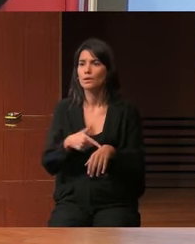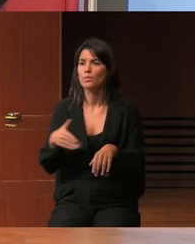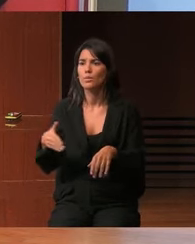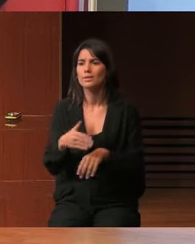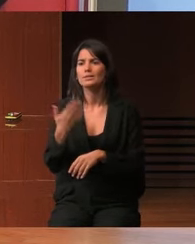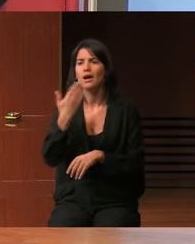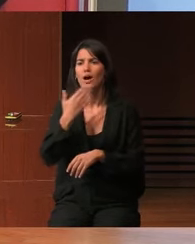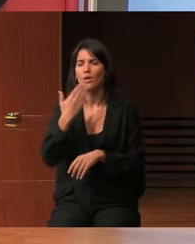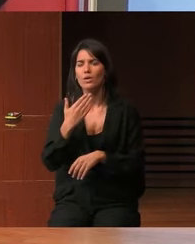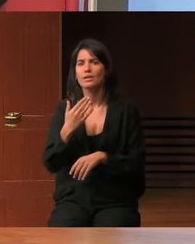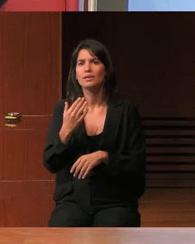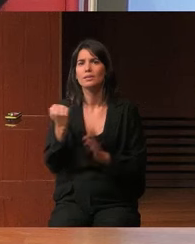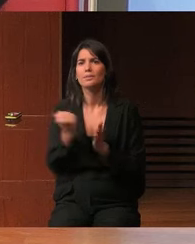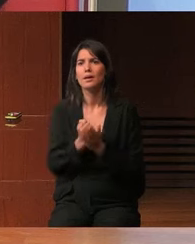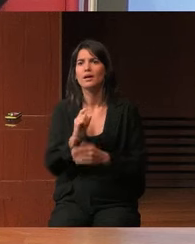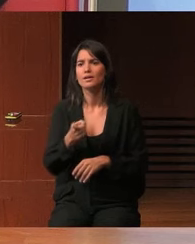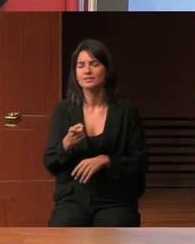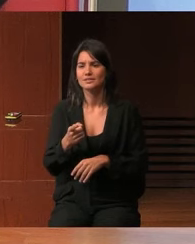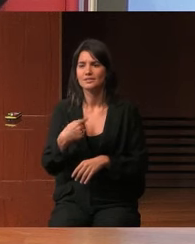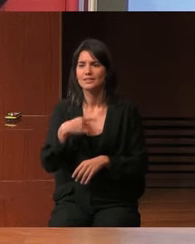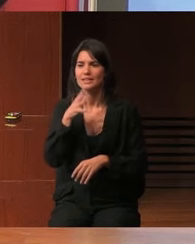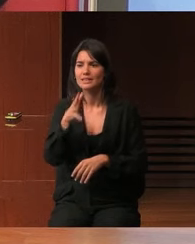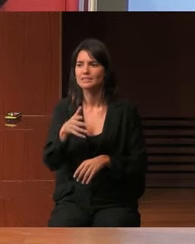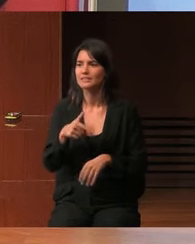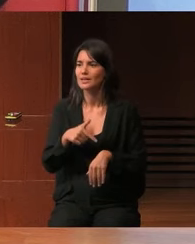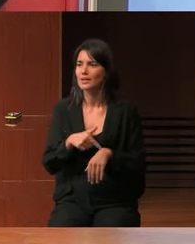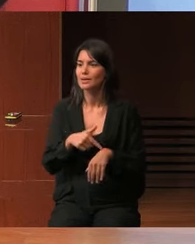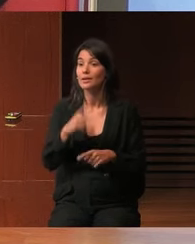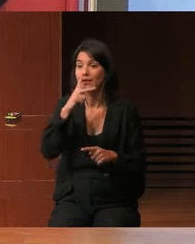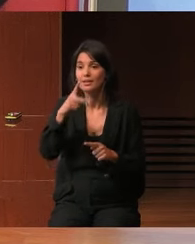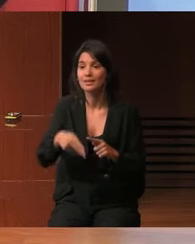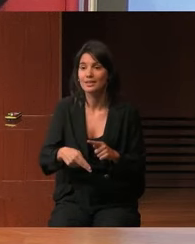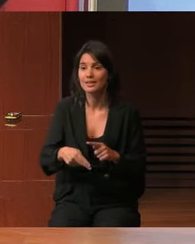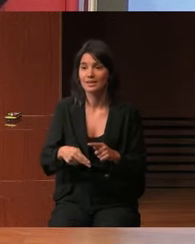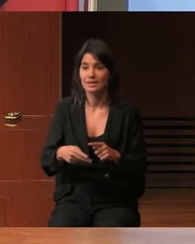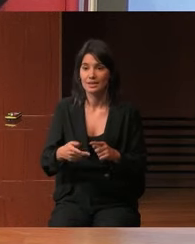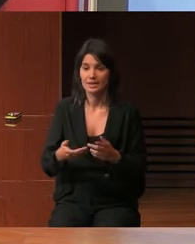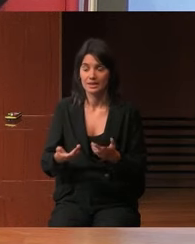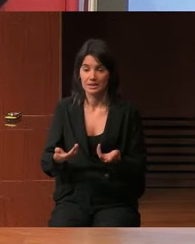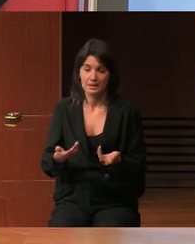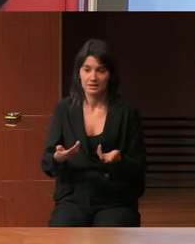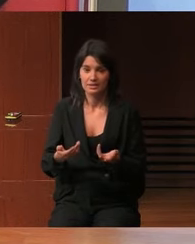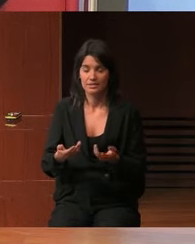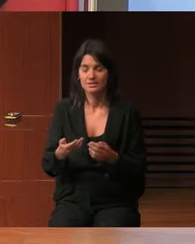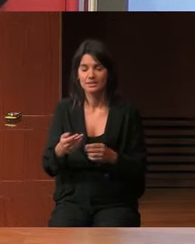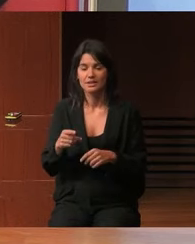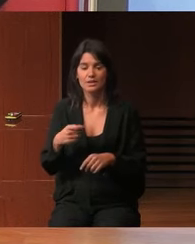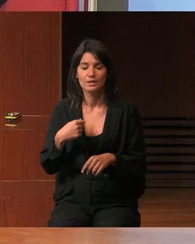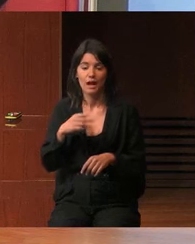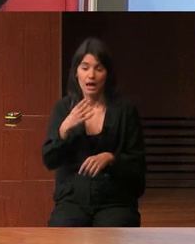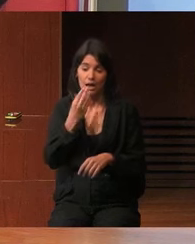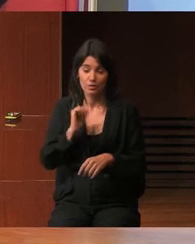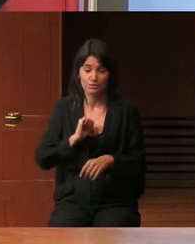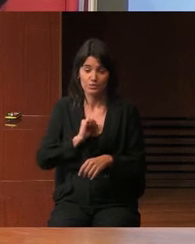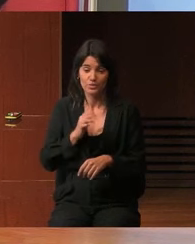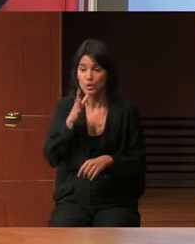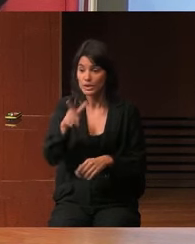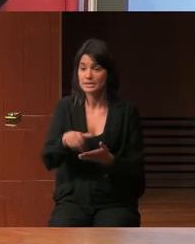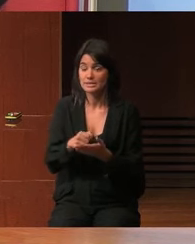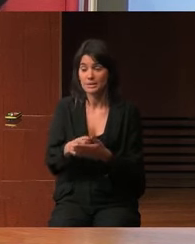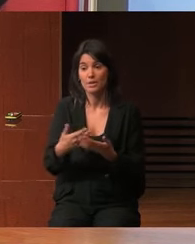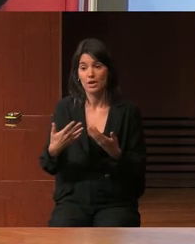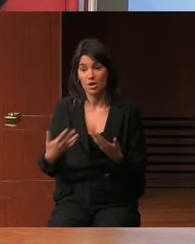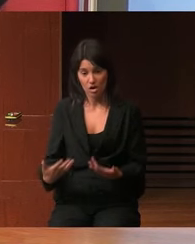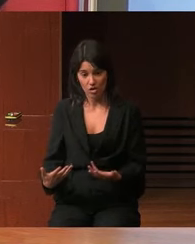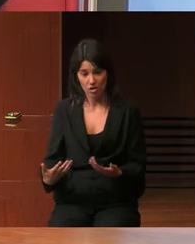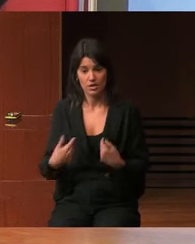aula é aquilo que nós podíamos chamar um momento de interrupção. Digamos assim, eu digo sempre aos meus alunos, agora nós vamos estar